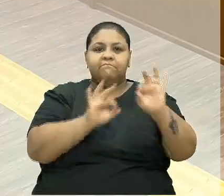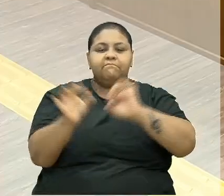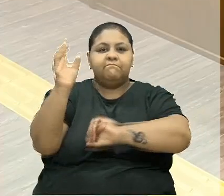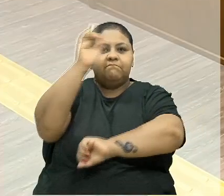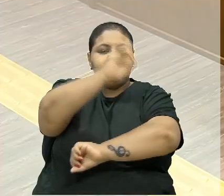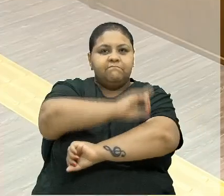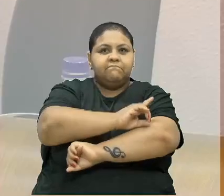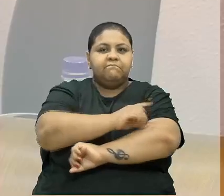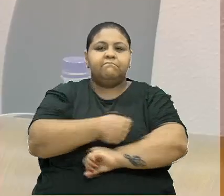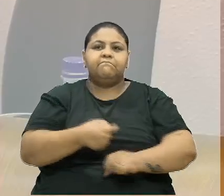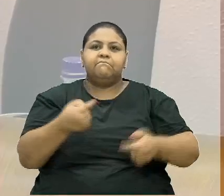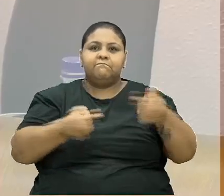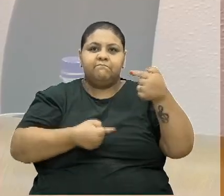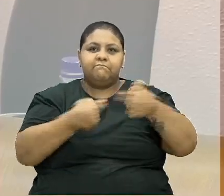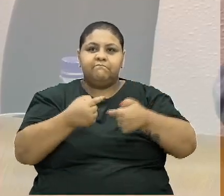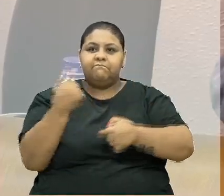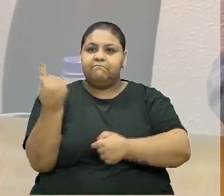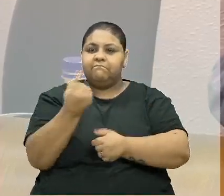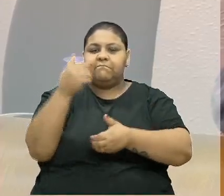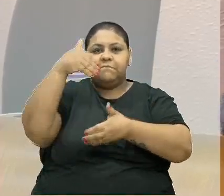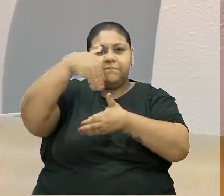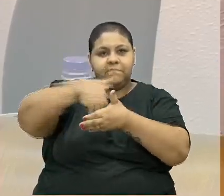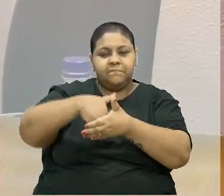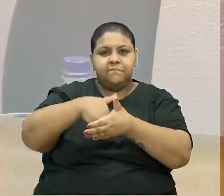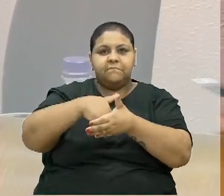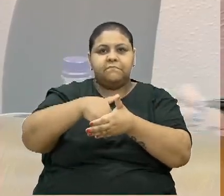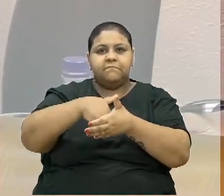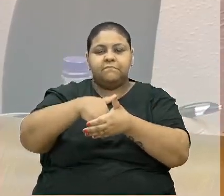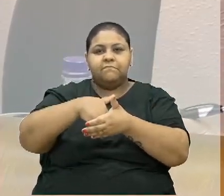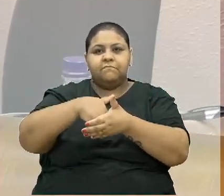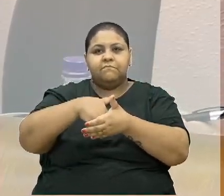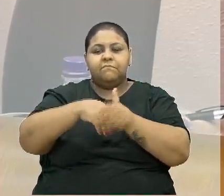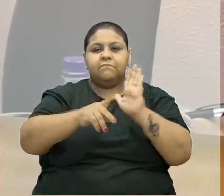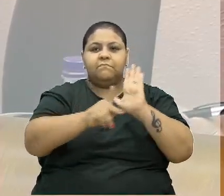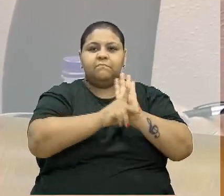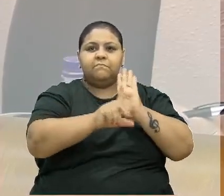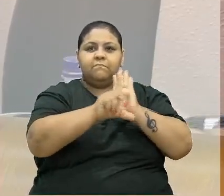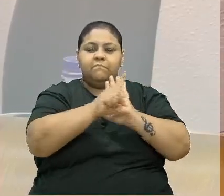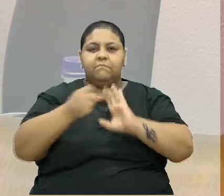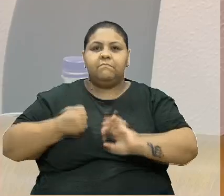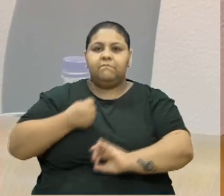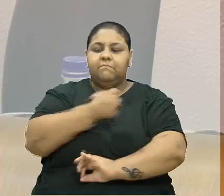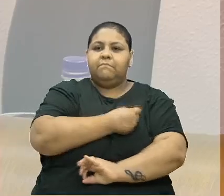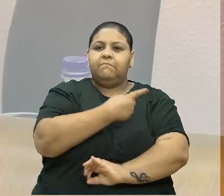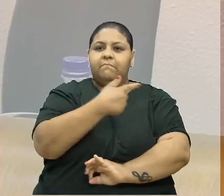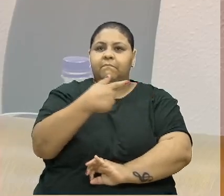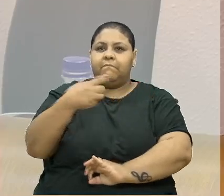ordem do dia, em discussão única e votação, projeto de lei número